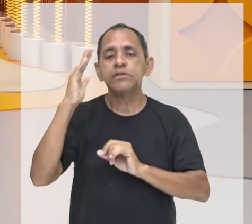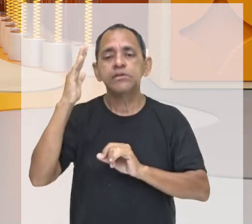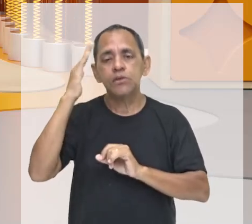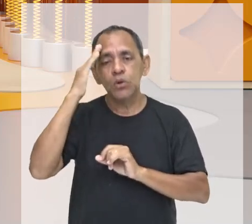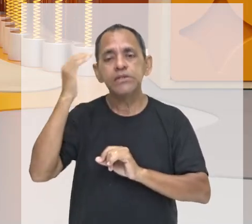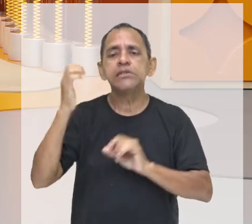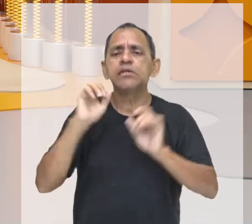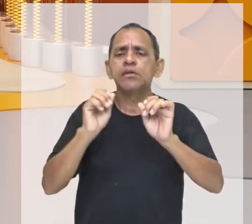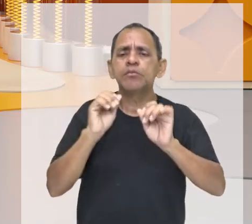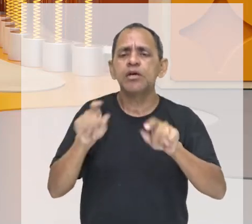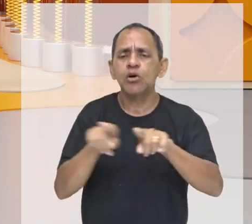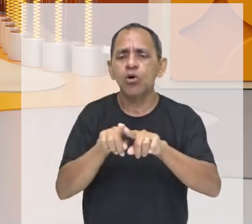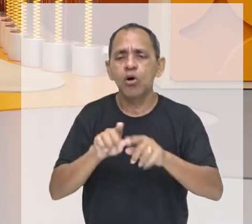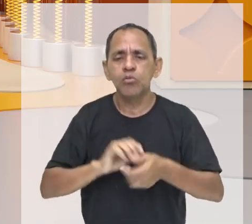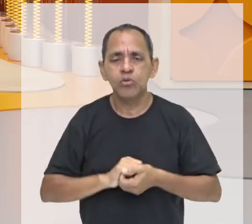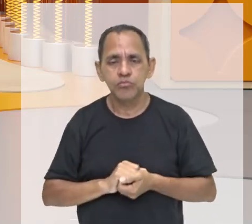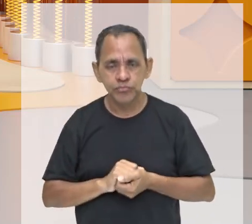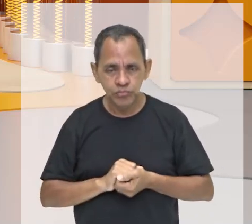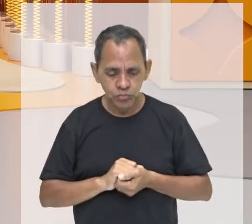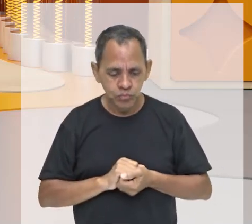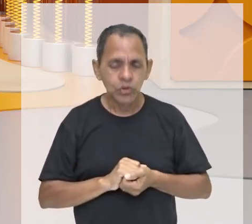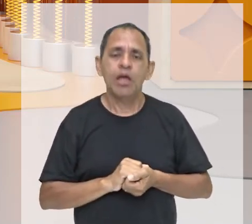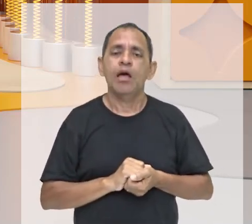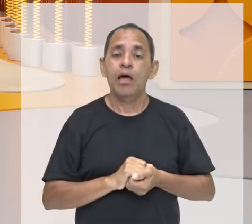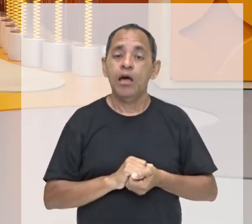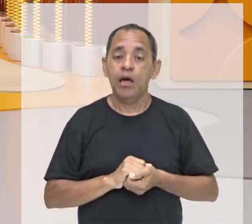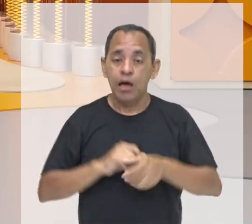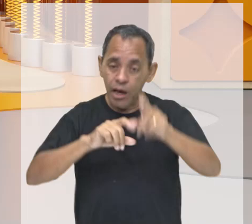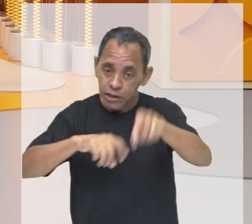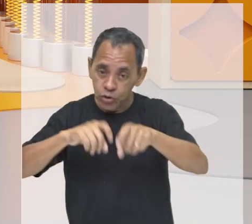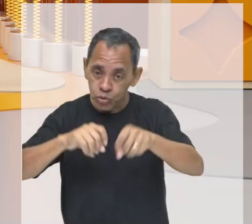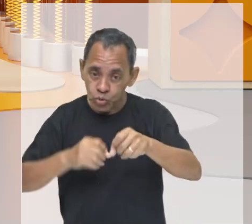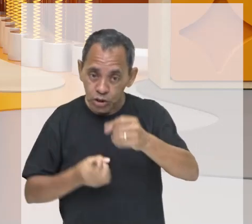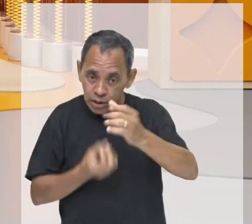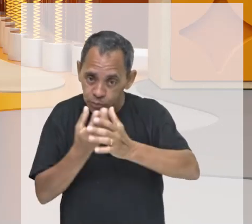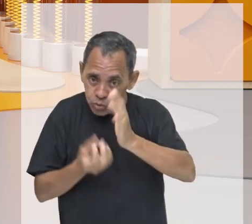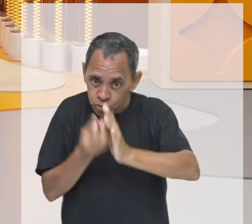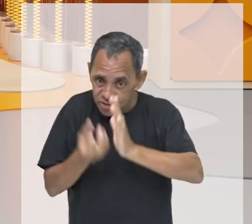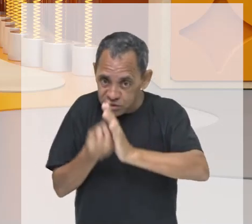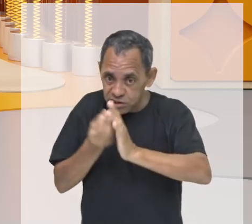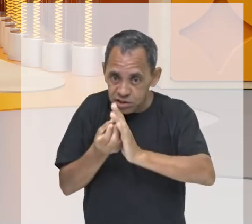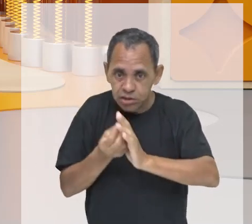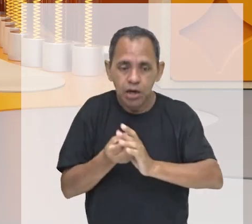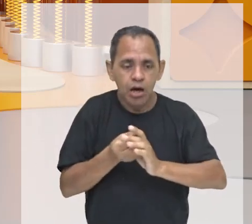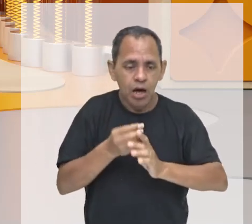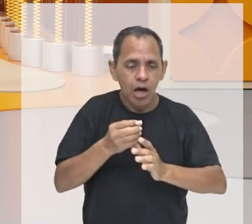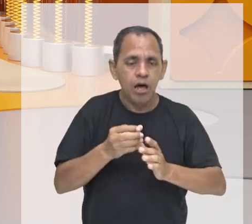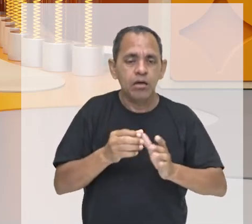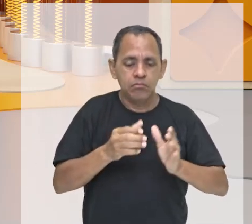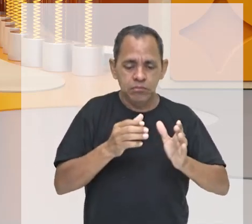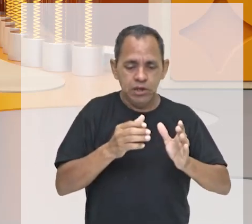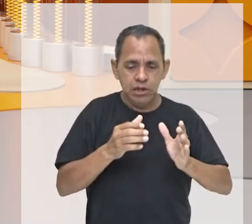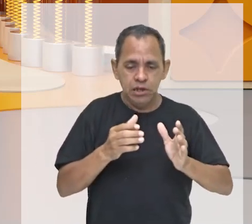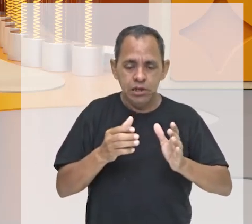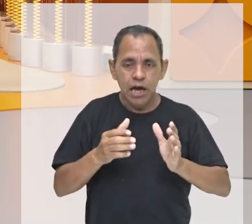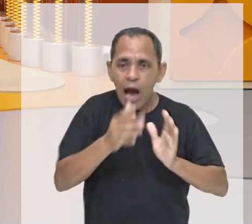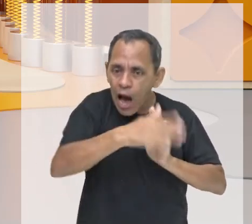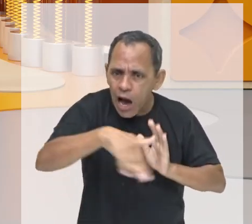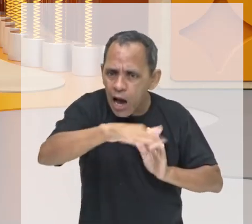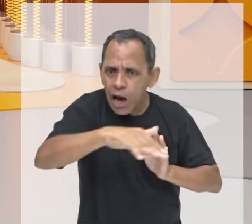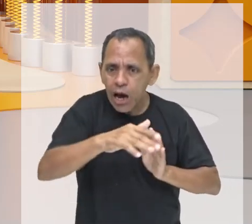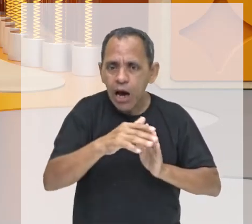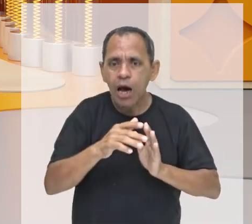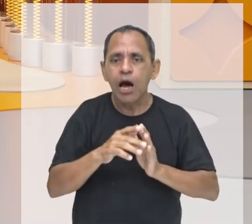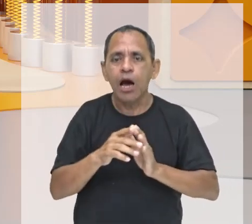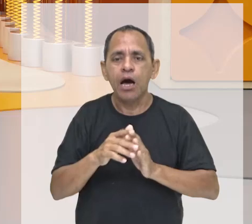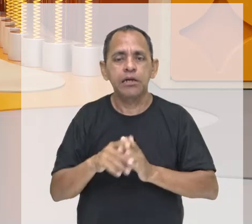aí dependendo do período, tá? Então, a gente pode ter essas atividades que são realizadas, além